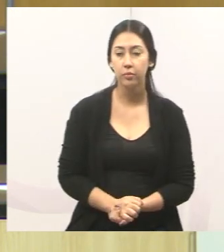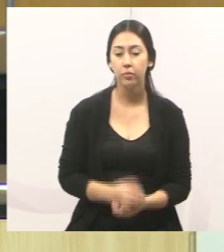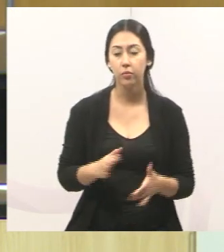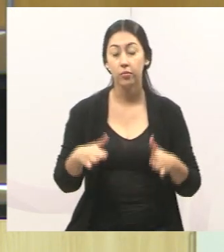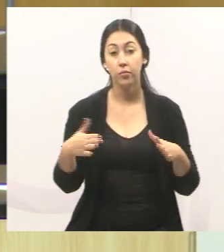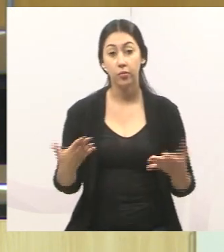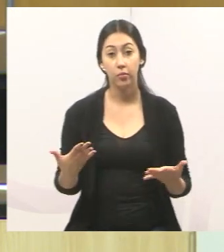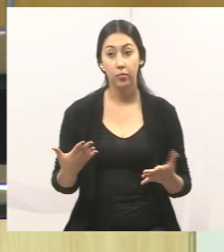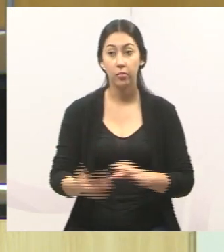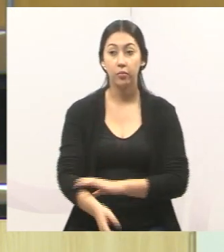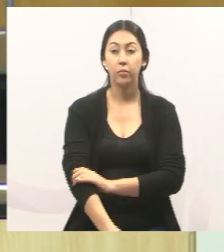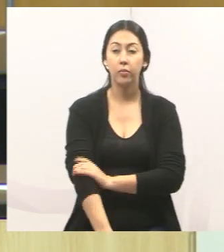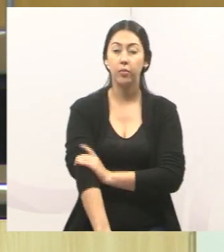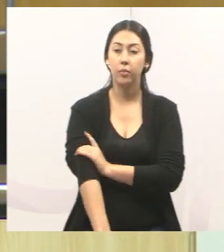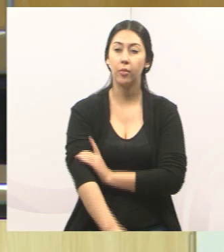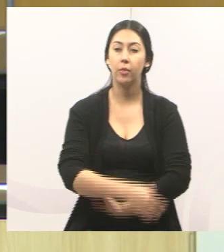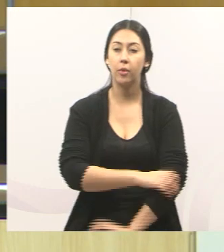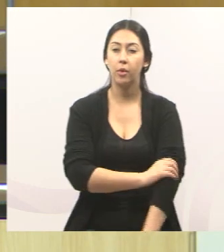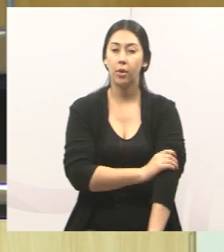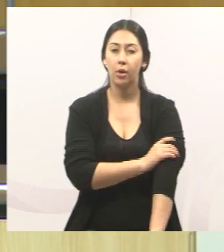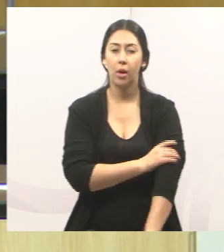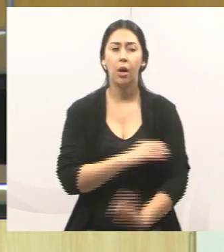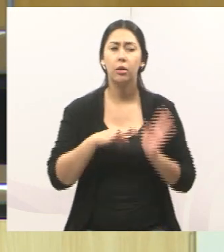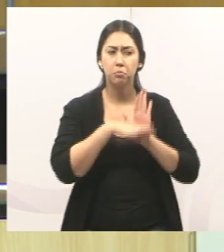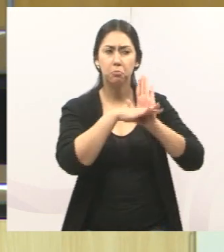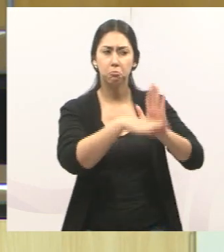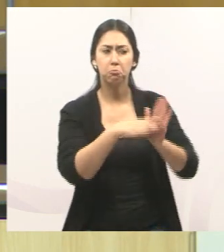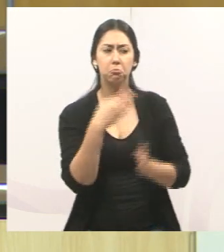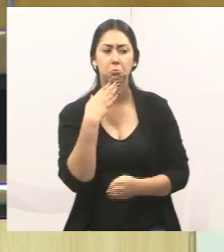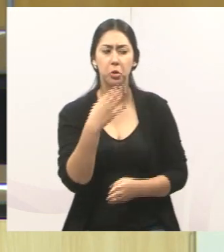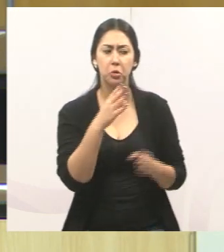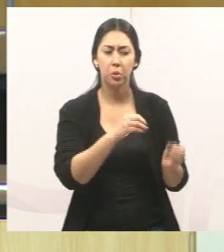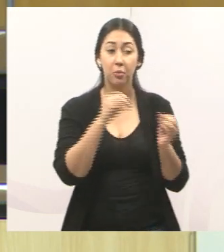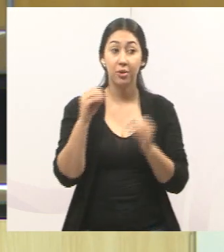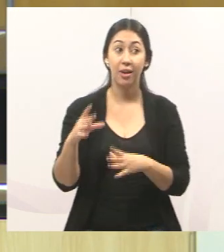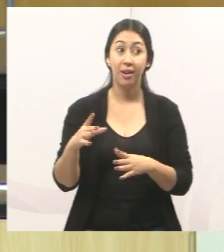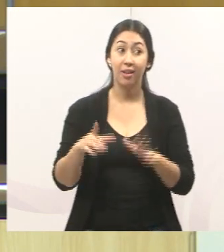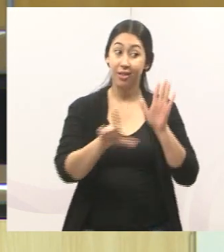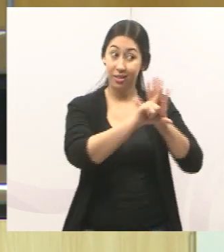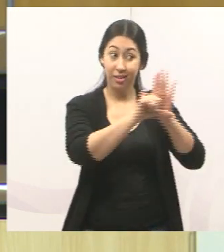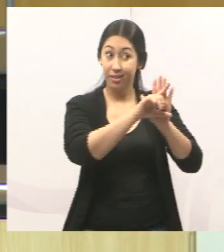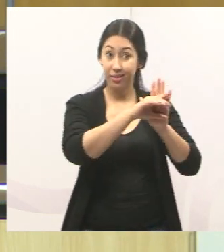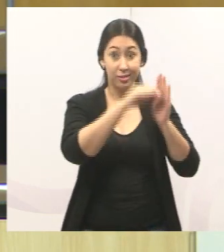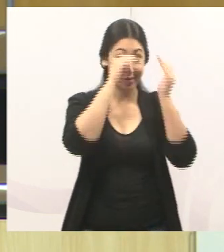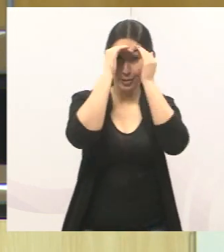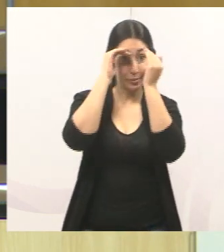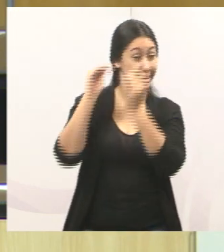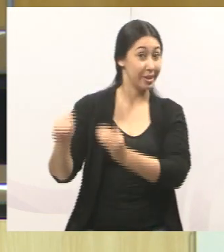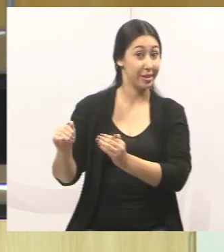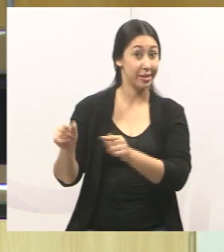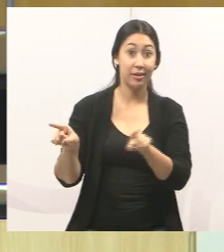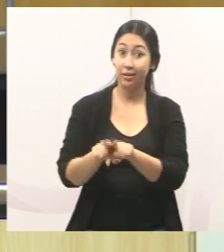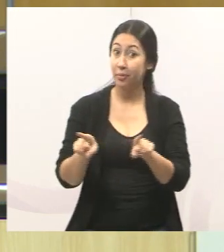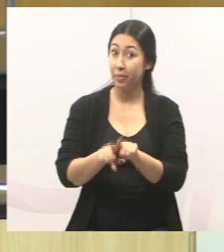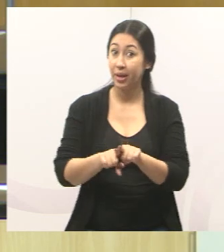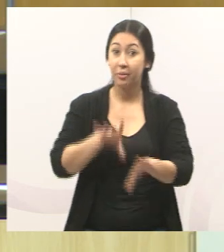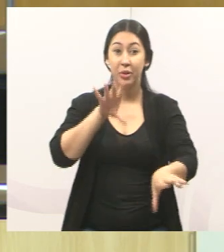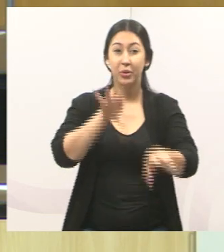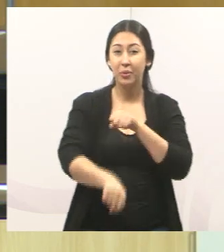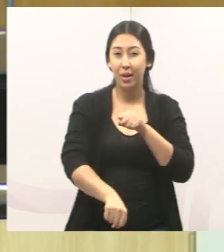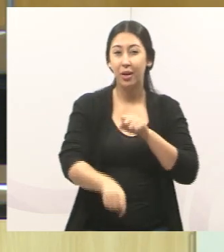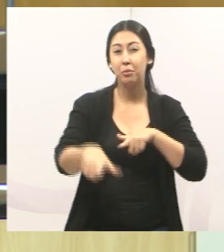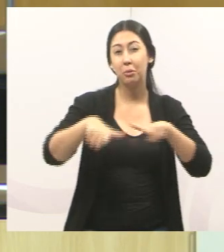Assim, eventual acolhimento do pedido de adiamento, além de ilegal, também implicaria em prejuízo aos